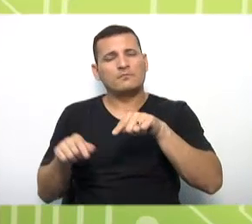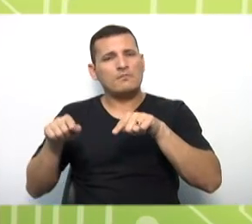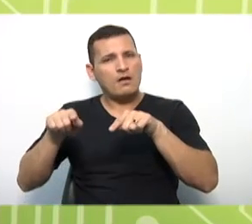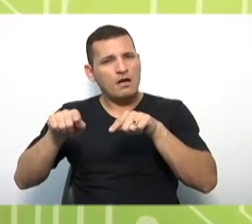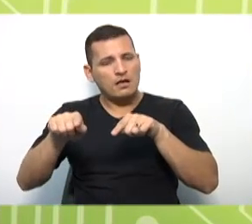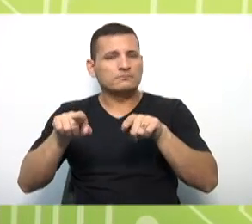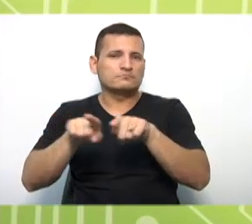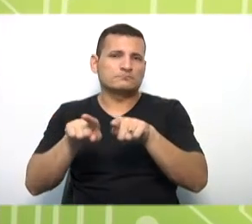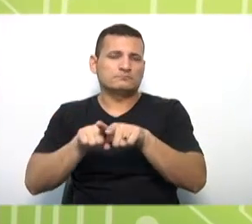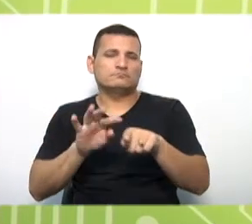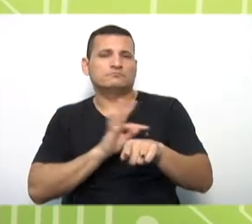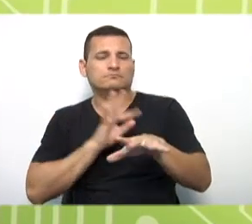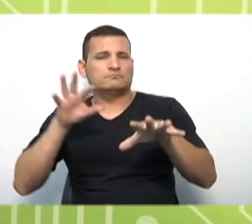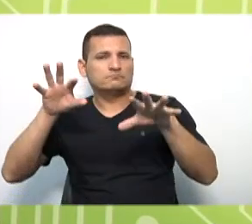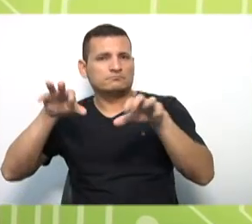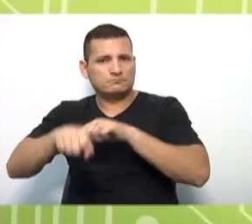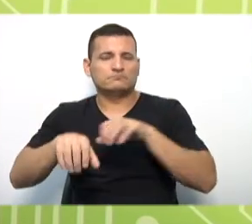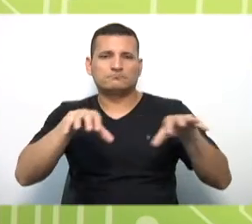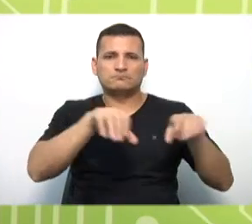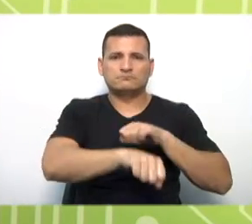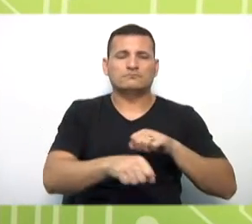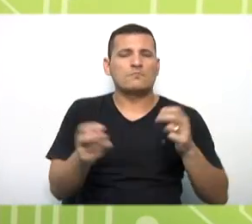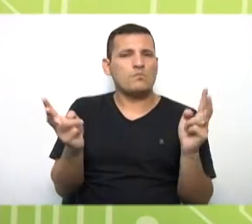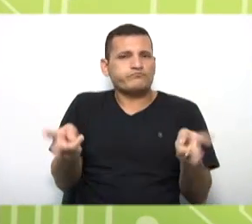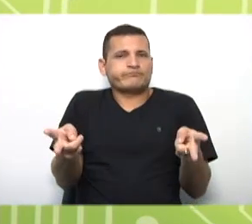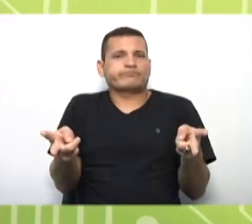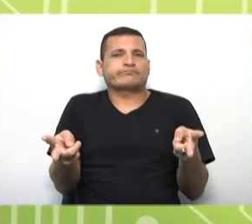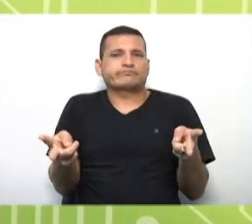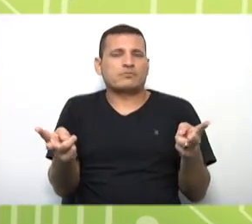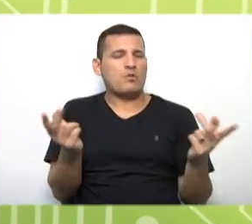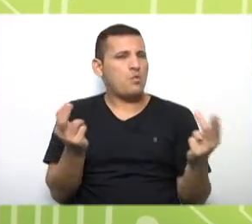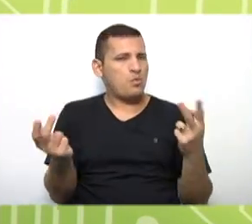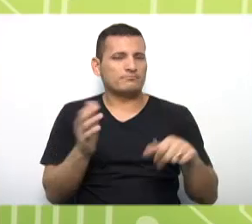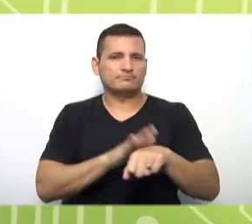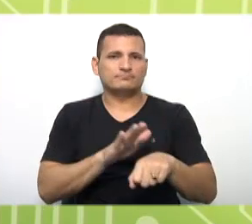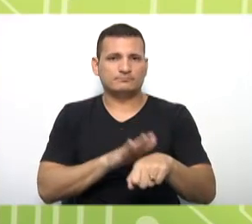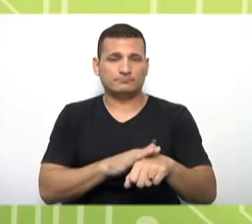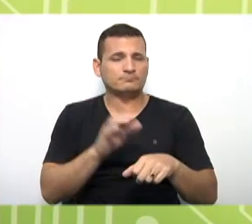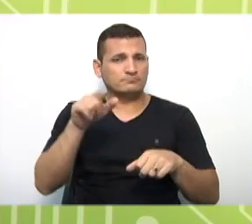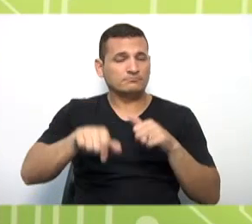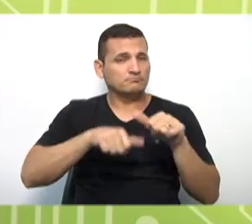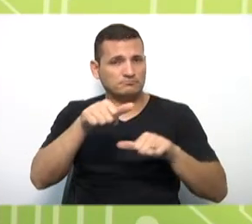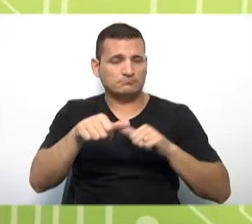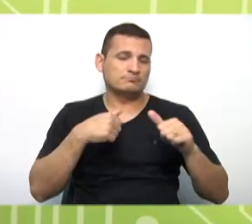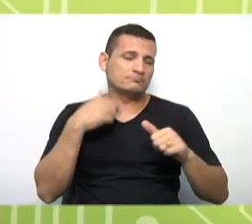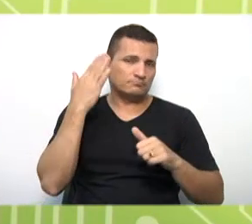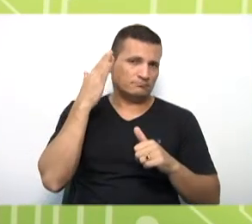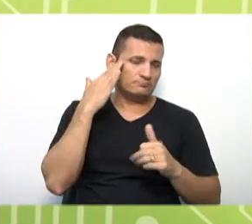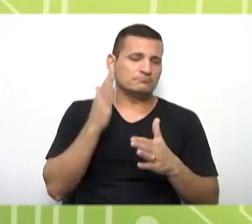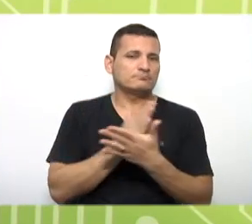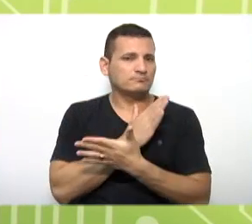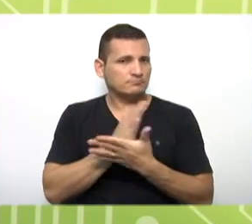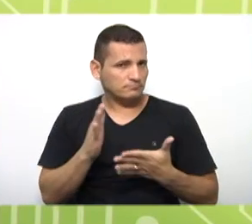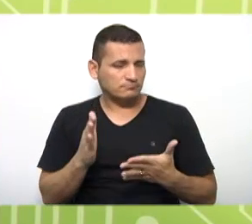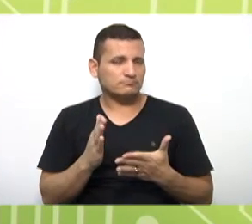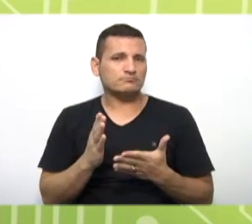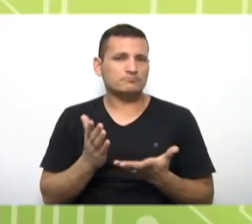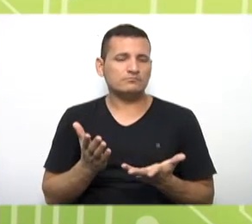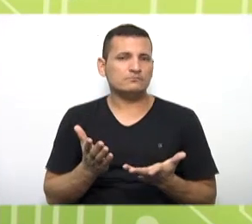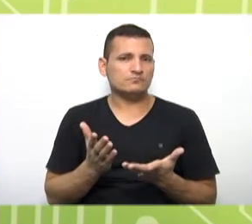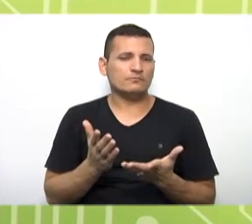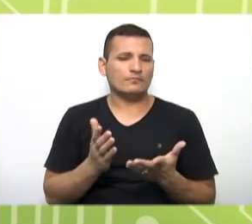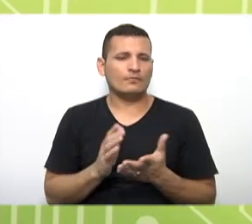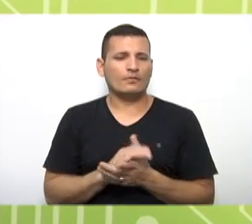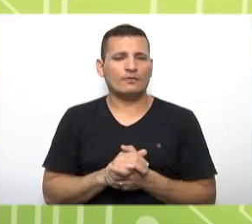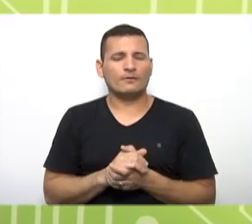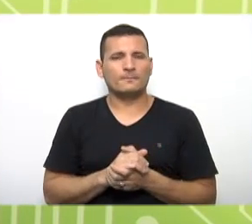técnica, serão técnicos em cooperativismo. É uma mudança que eu sei que alguns podem